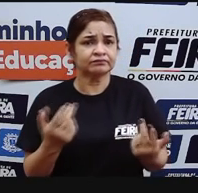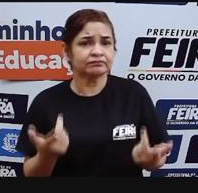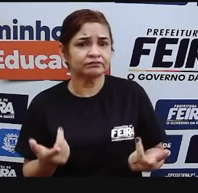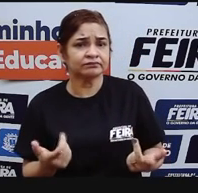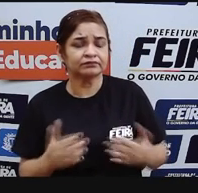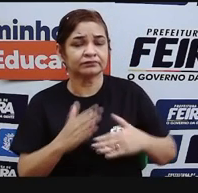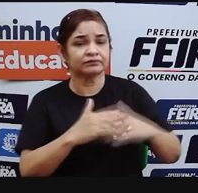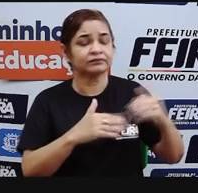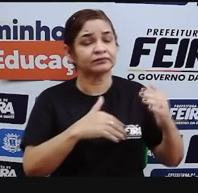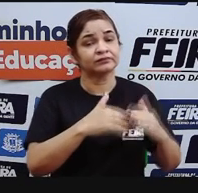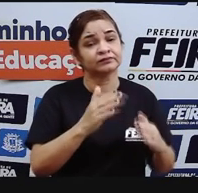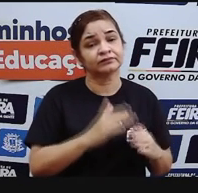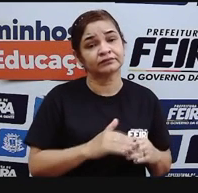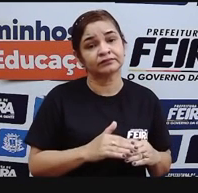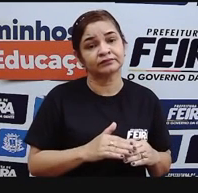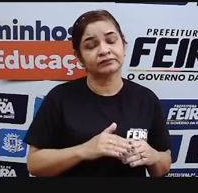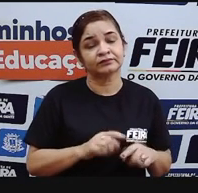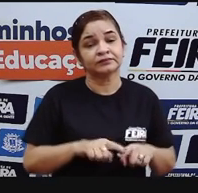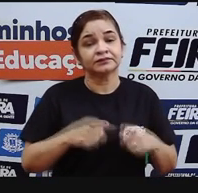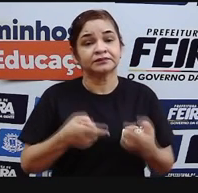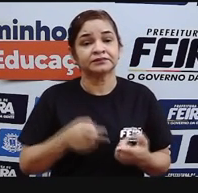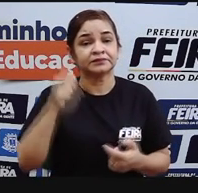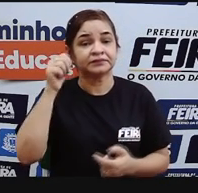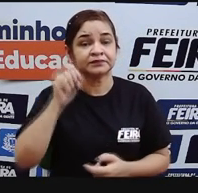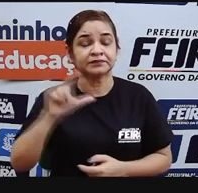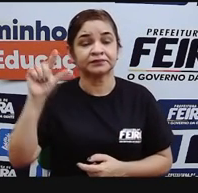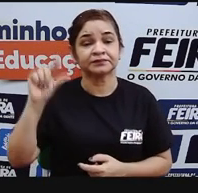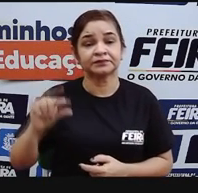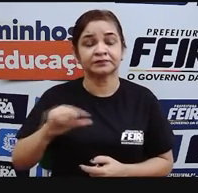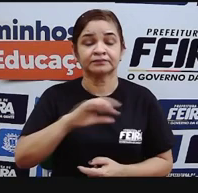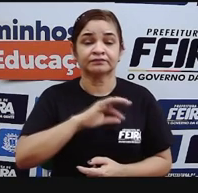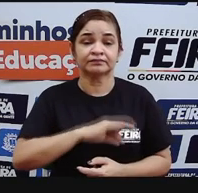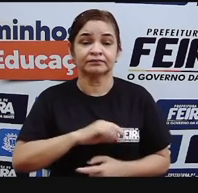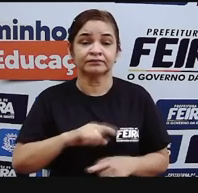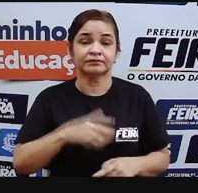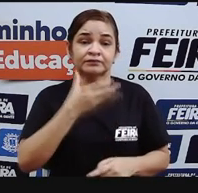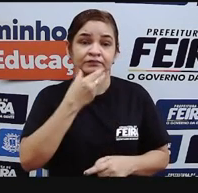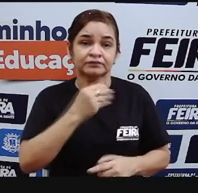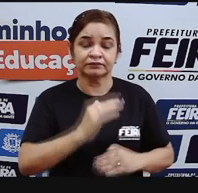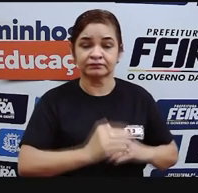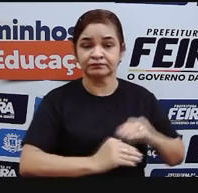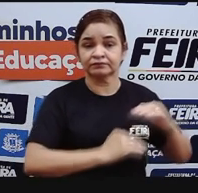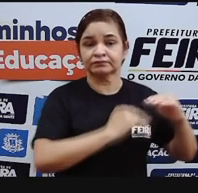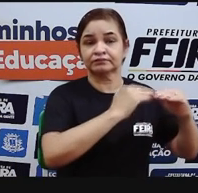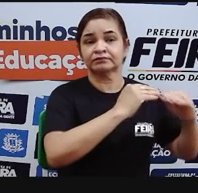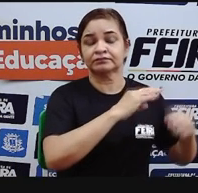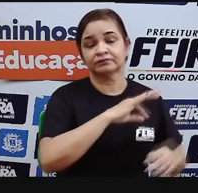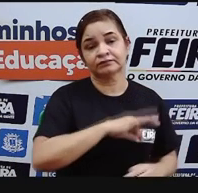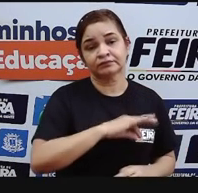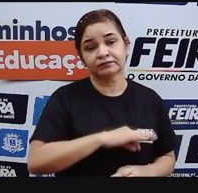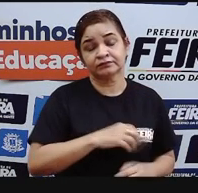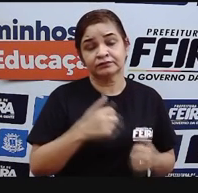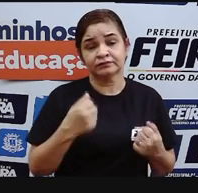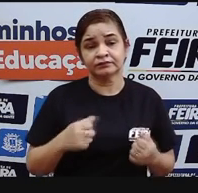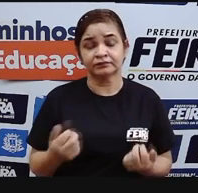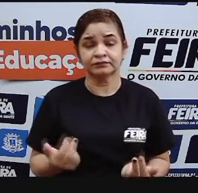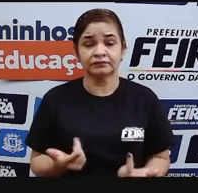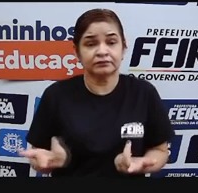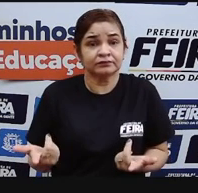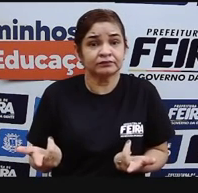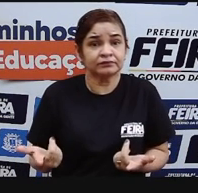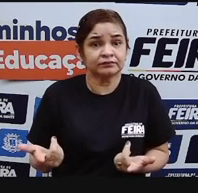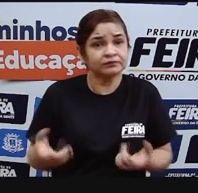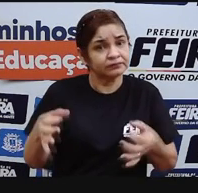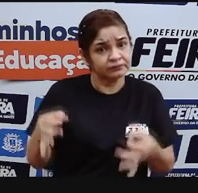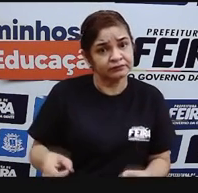homem, que ganha menos, gostaria e quer ganhar o mesmo tanto. Nada mais justo se é o mesmo trabalho e a